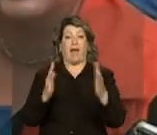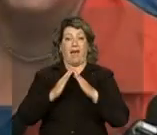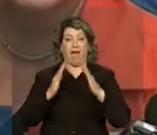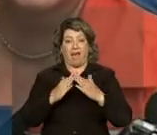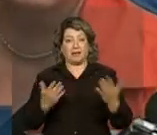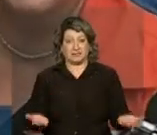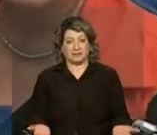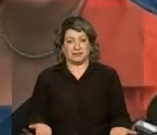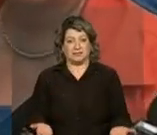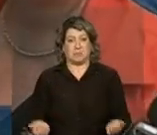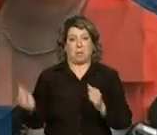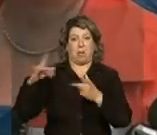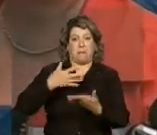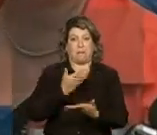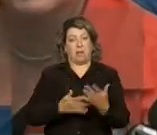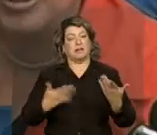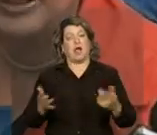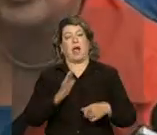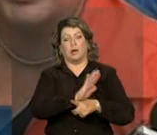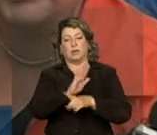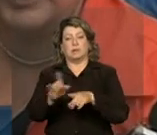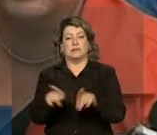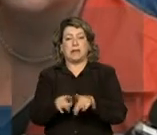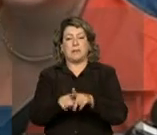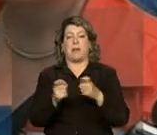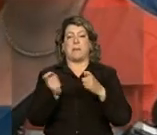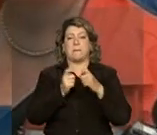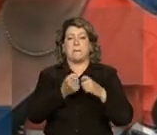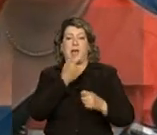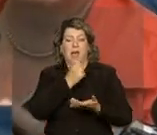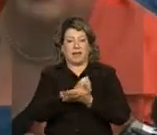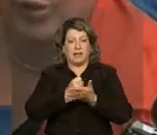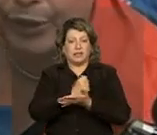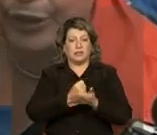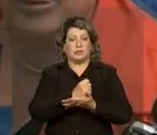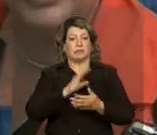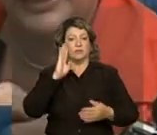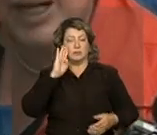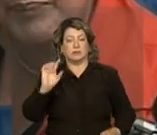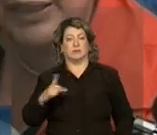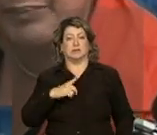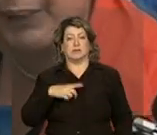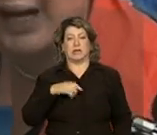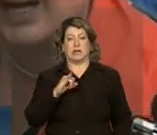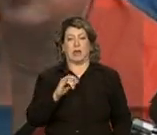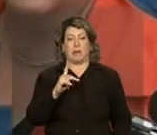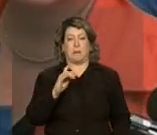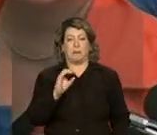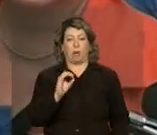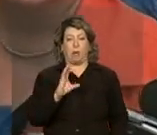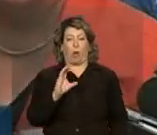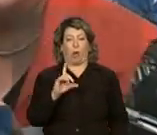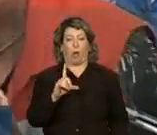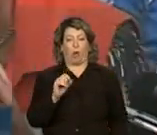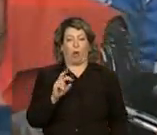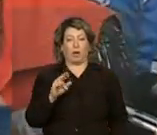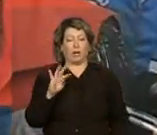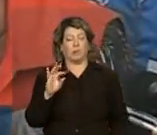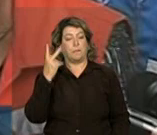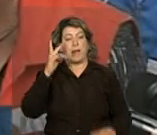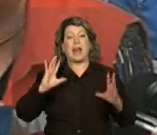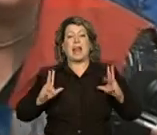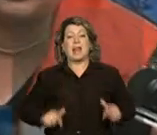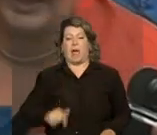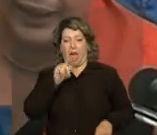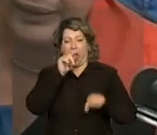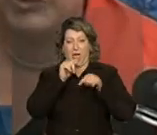gente distribui também, né, kit de medicamentos com aquele hipoclorito que é para limpar a água. Essa